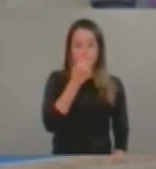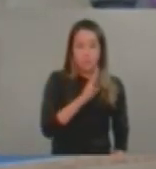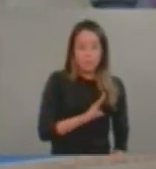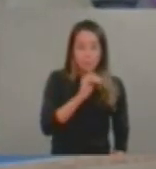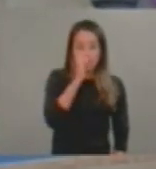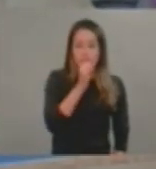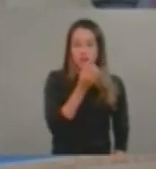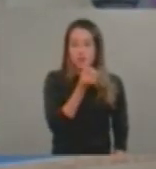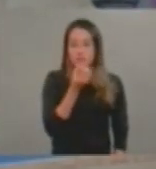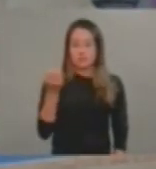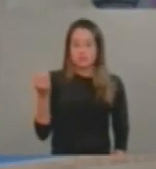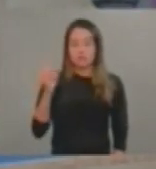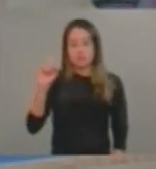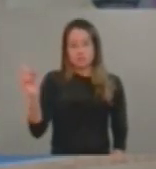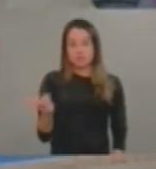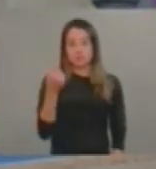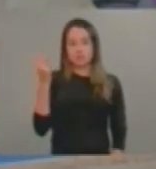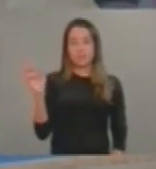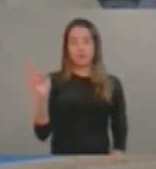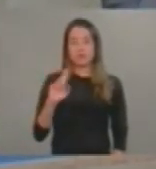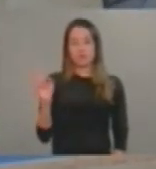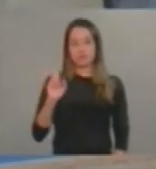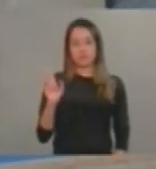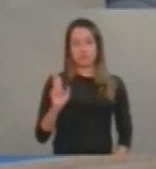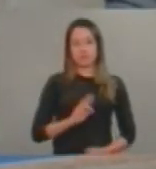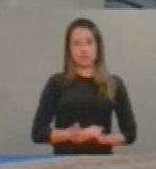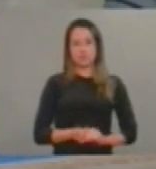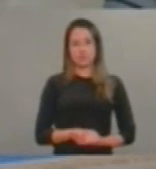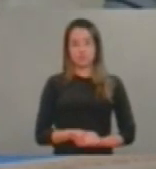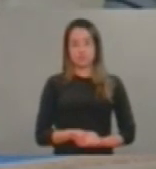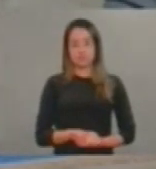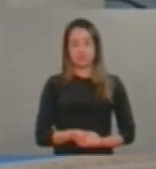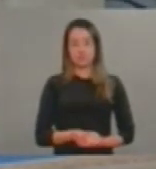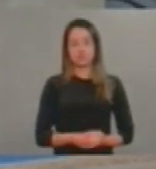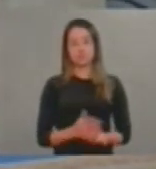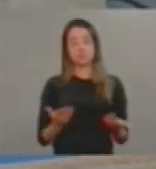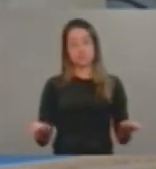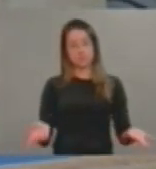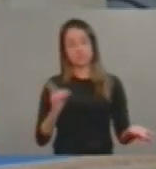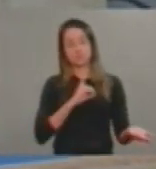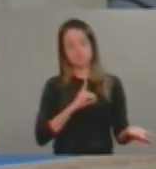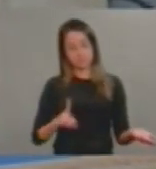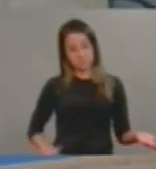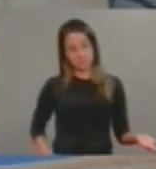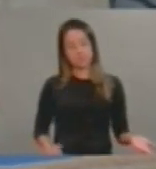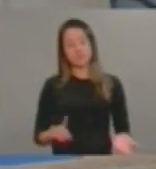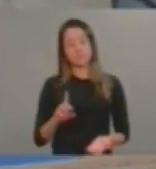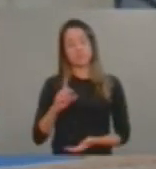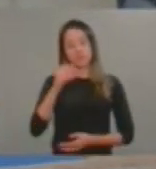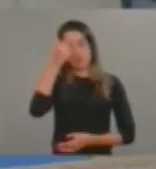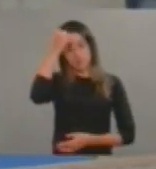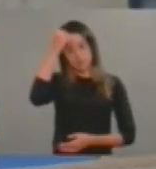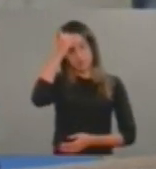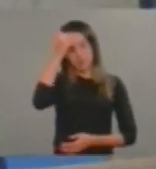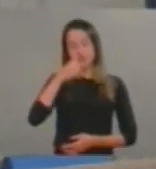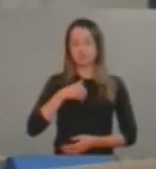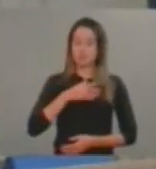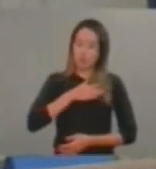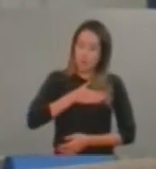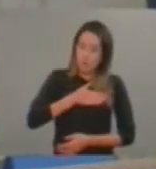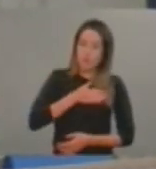1 bilhão e 600 milhões de reais. E aí, essa casa sendo presidida aí pelo deputado Roberto, que eu tenho uma grande estima por ele,